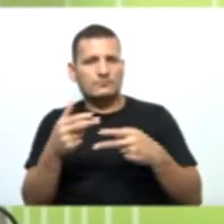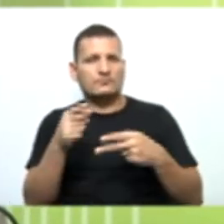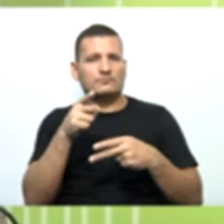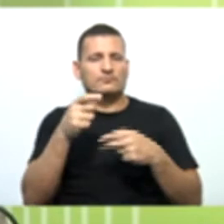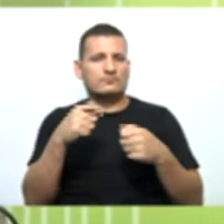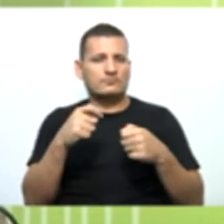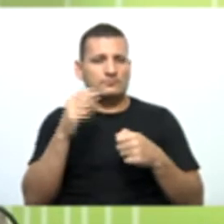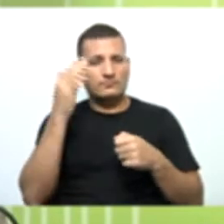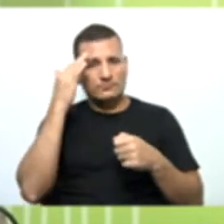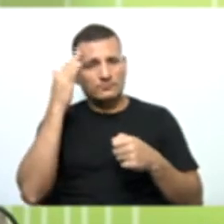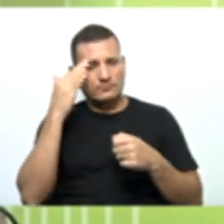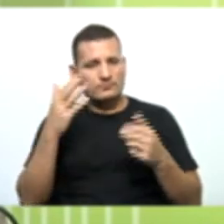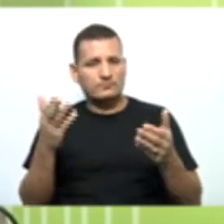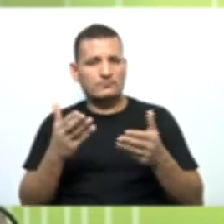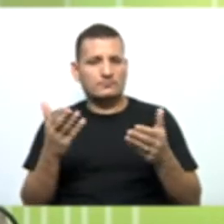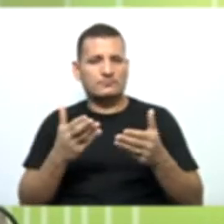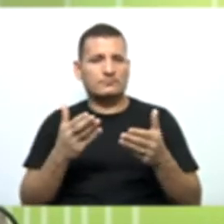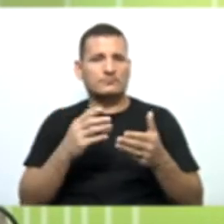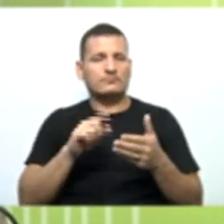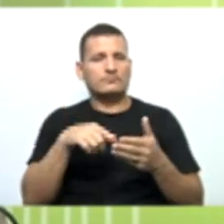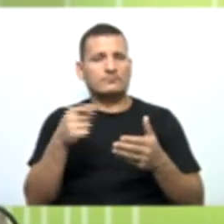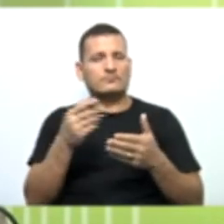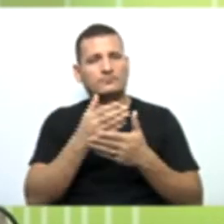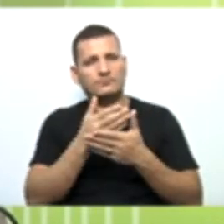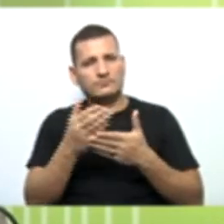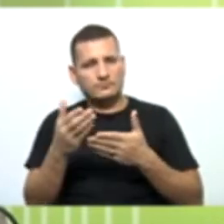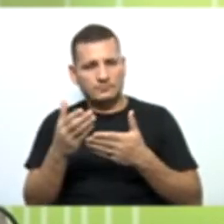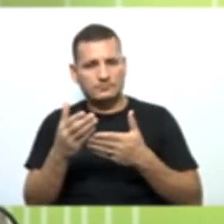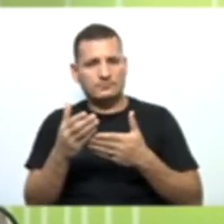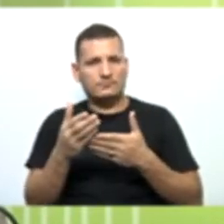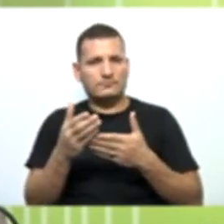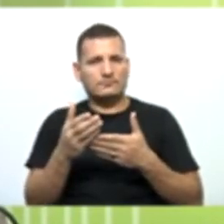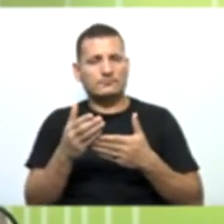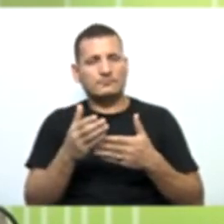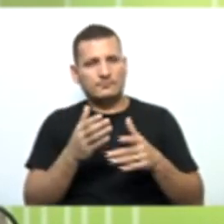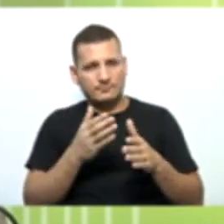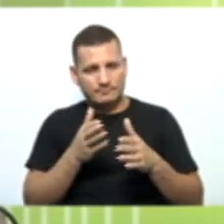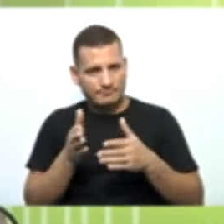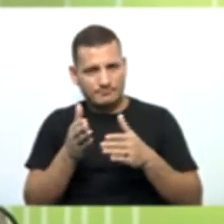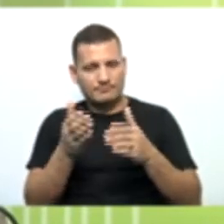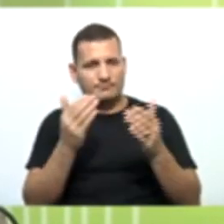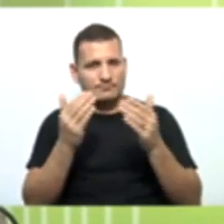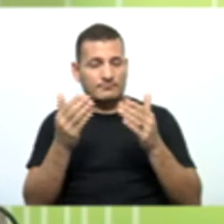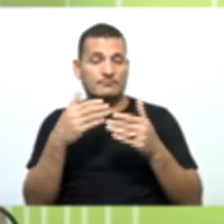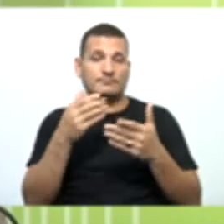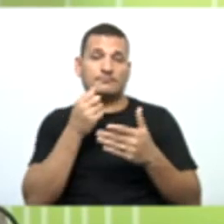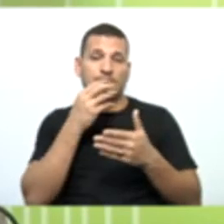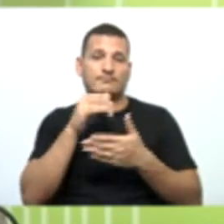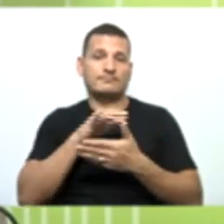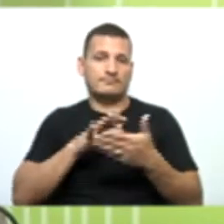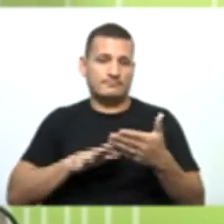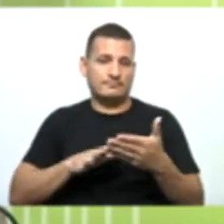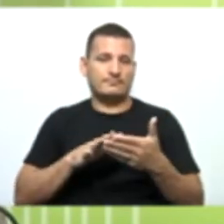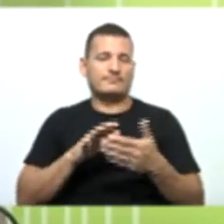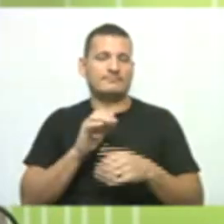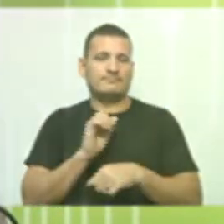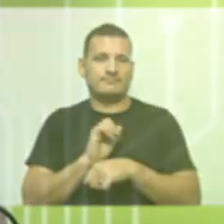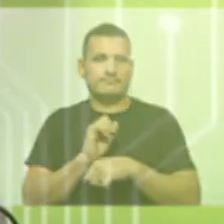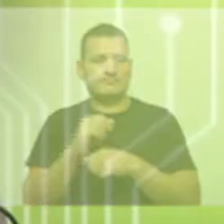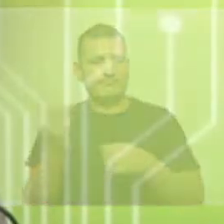entender agora para a gente começar a nossa caminhada aí de análise, certo? Então, boa atividade e até daqui a